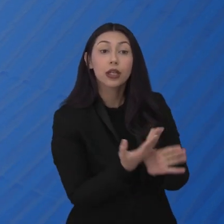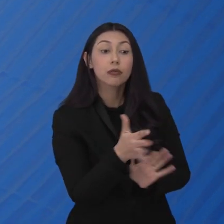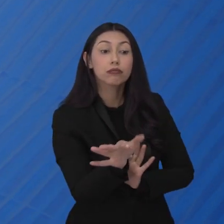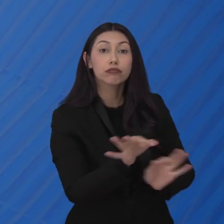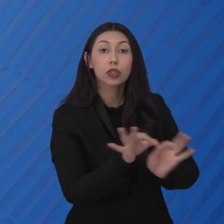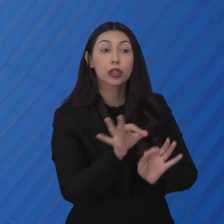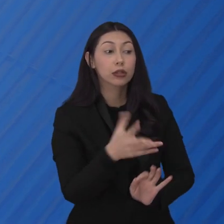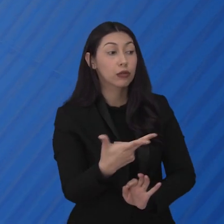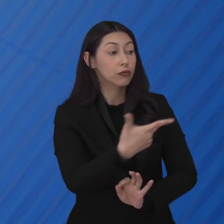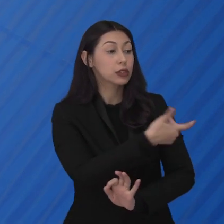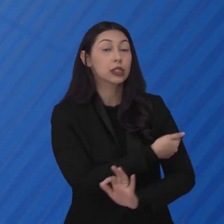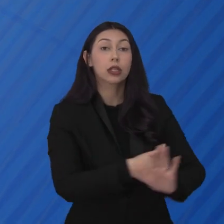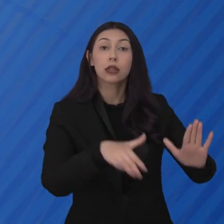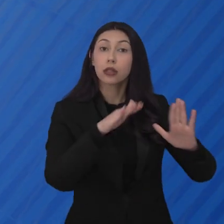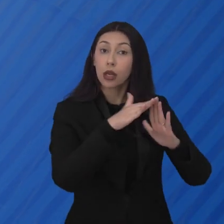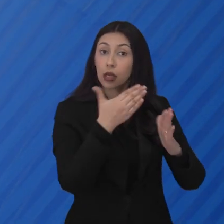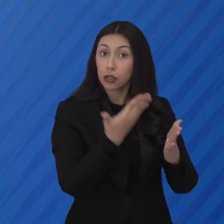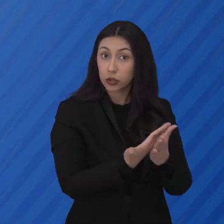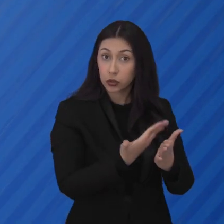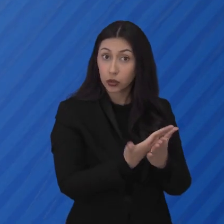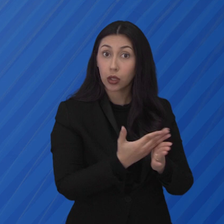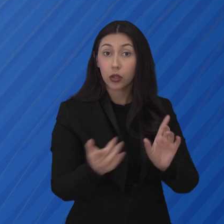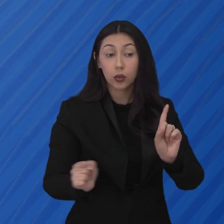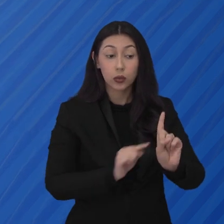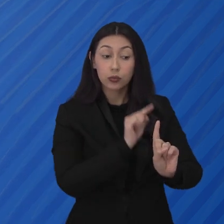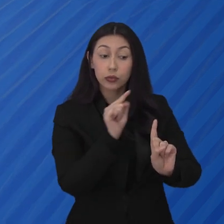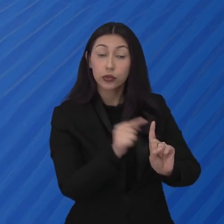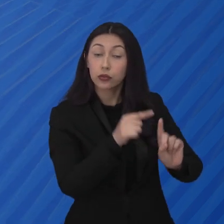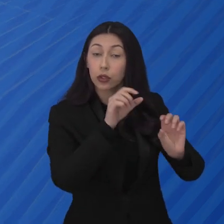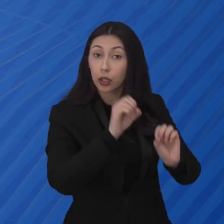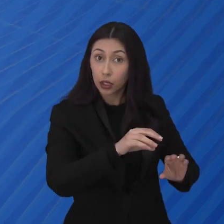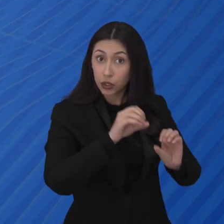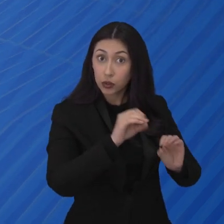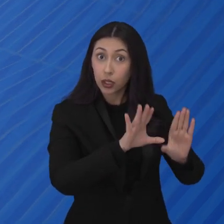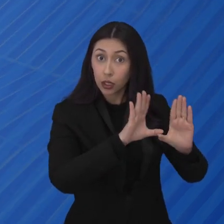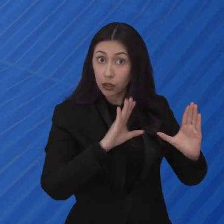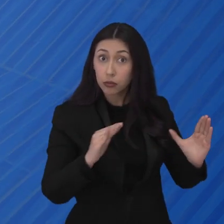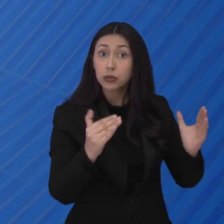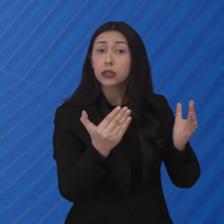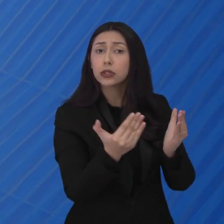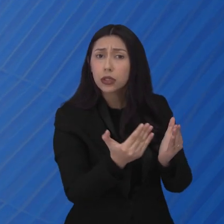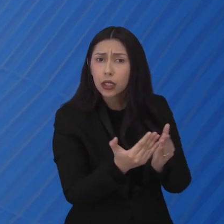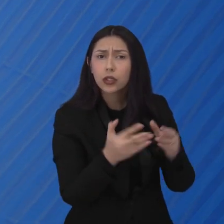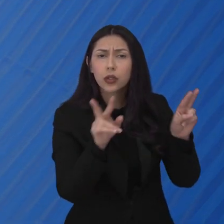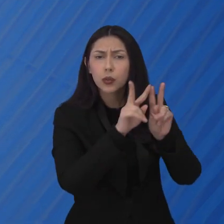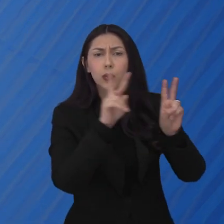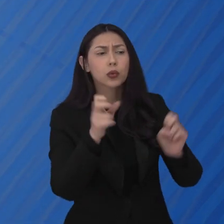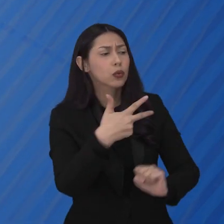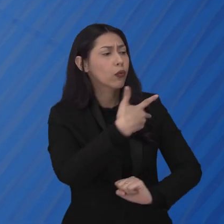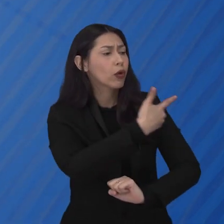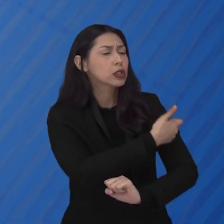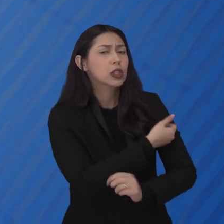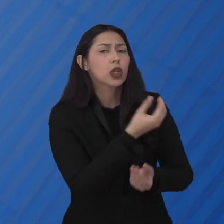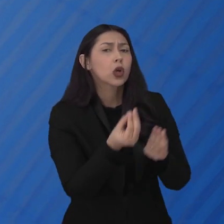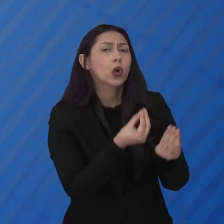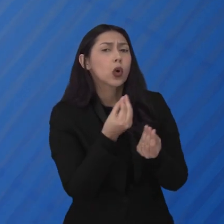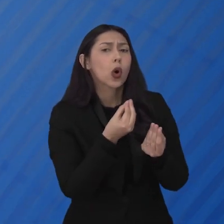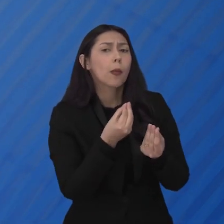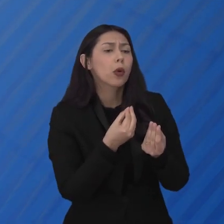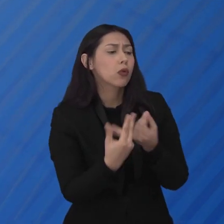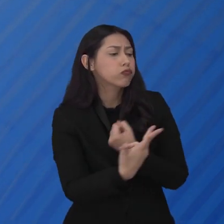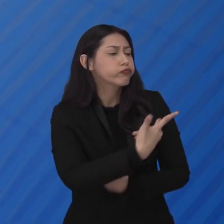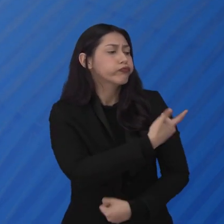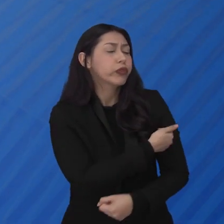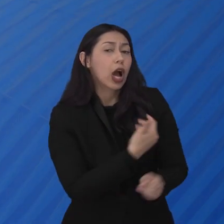lei que cria na cidade o programa vacina na escola o objetivo é educar a comunidade sobre as vacinas e os